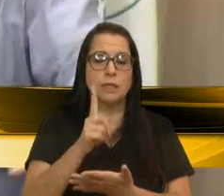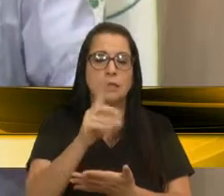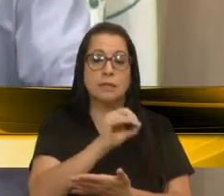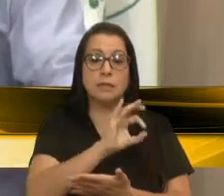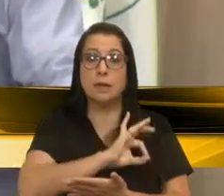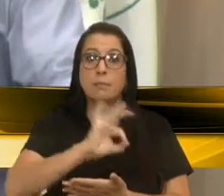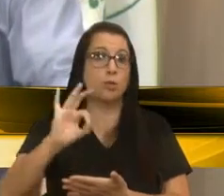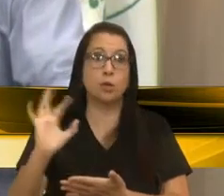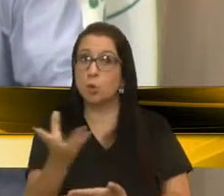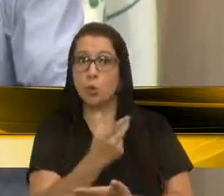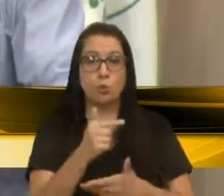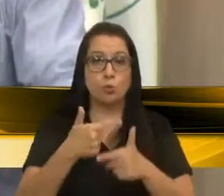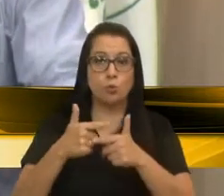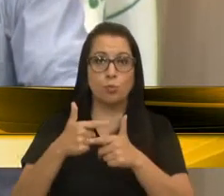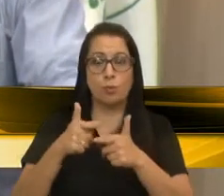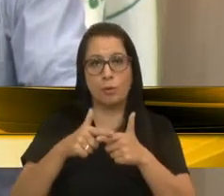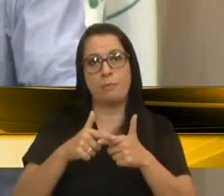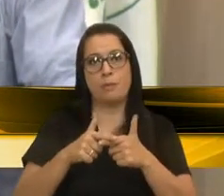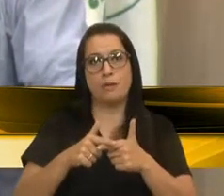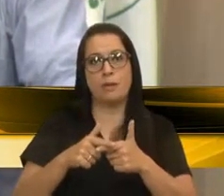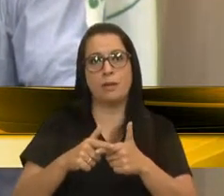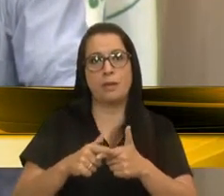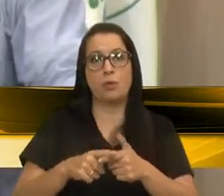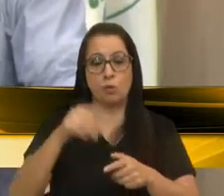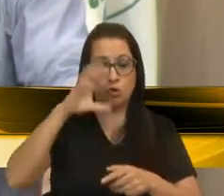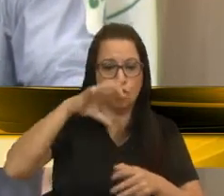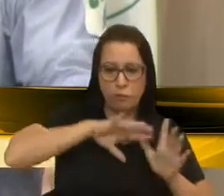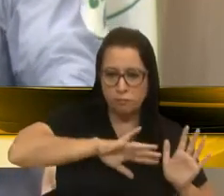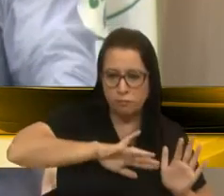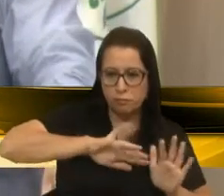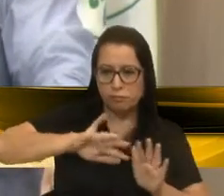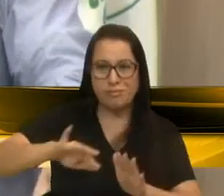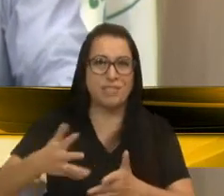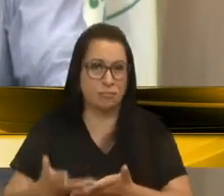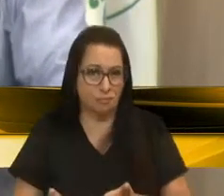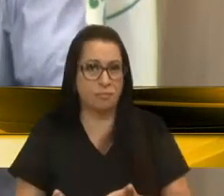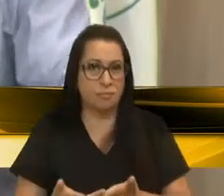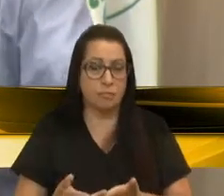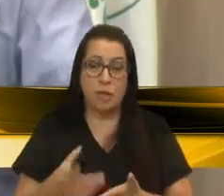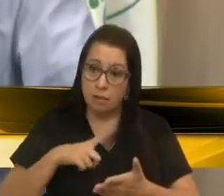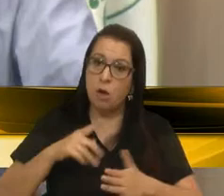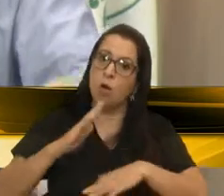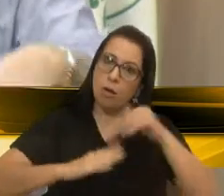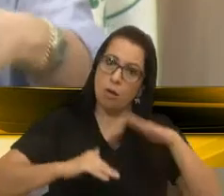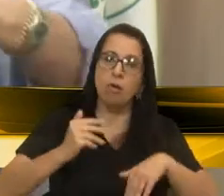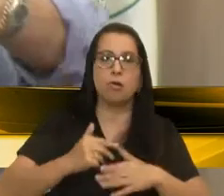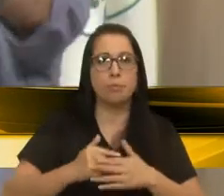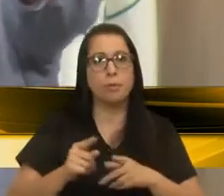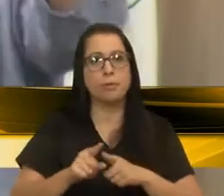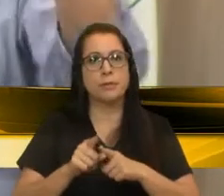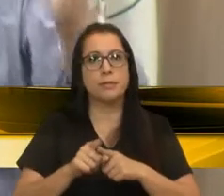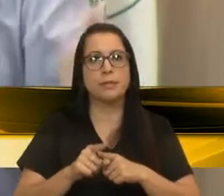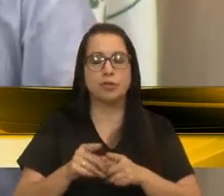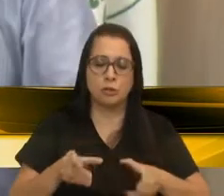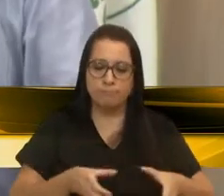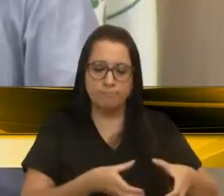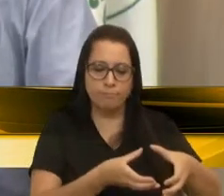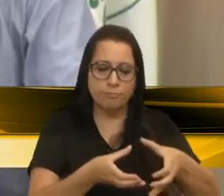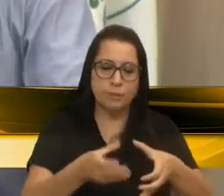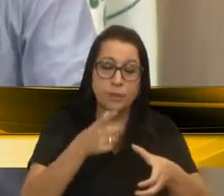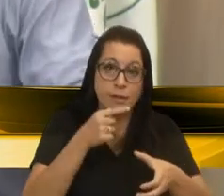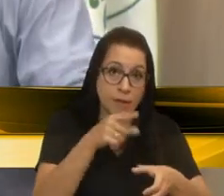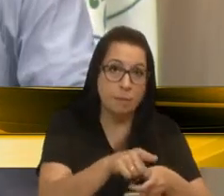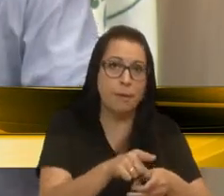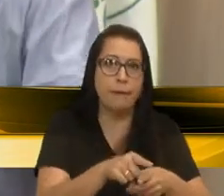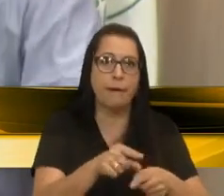100% os problemas de alagamento daquela região. Óbvio que existem grandes obras a nível de canalização também a